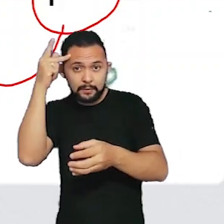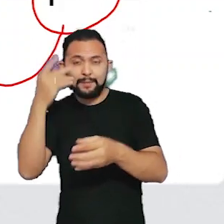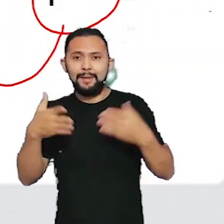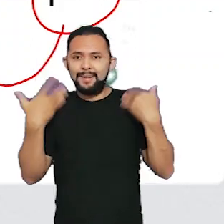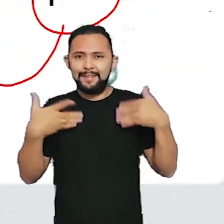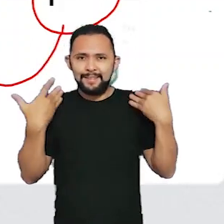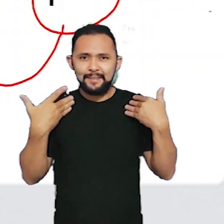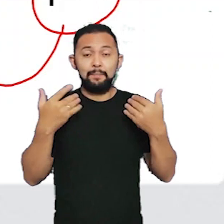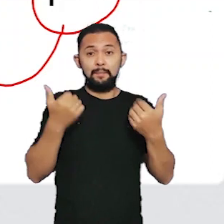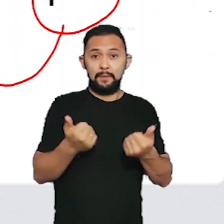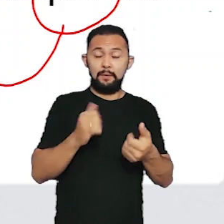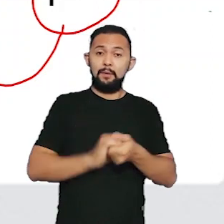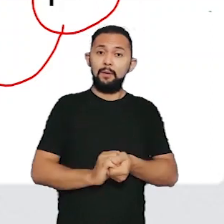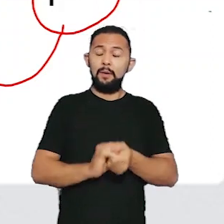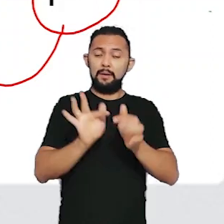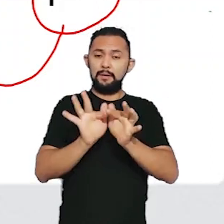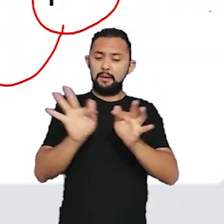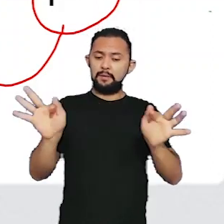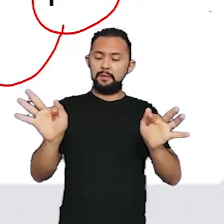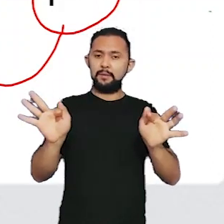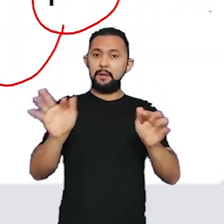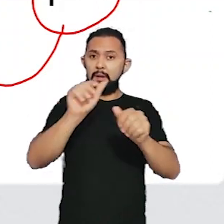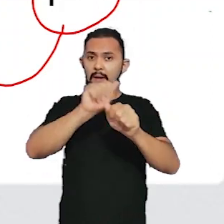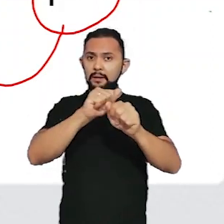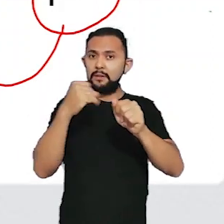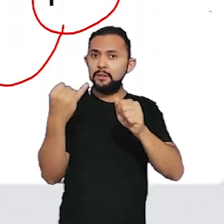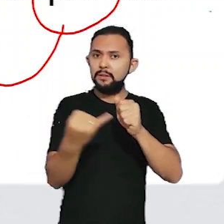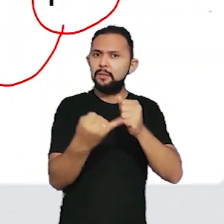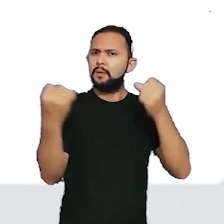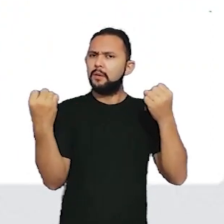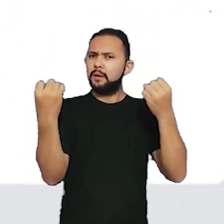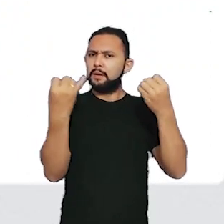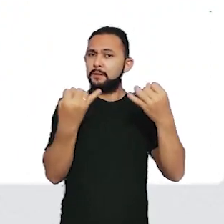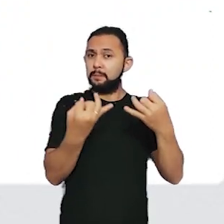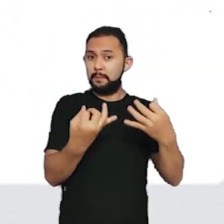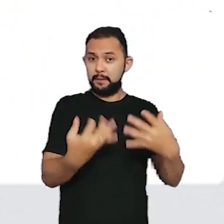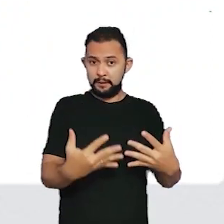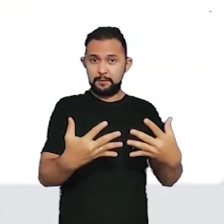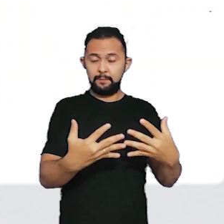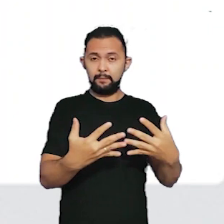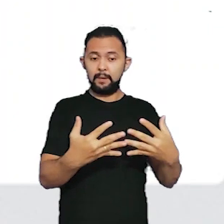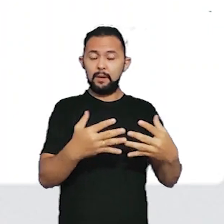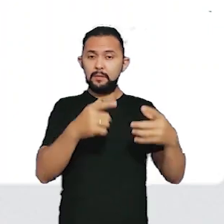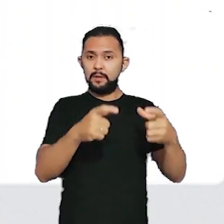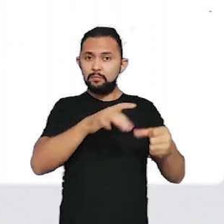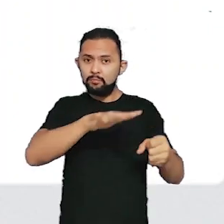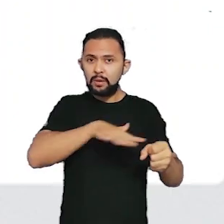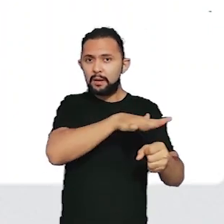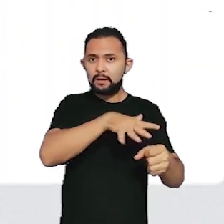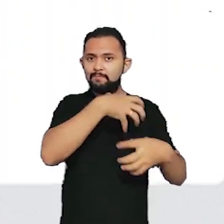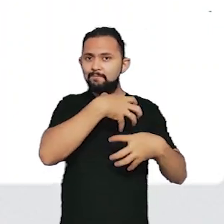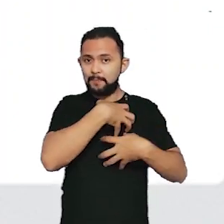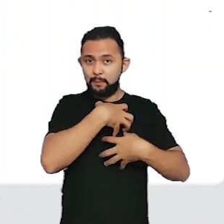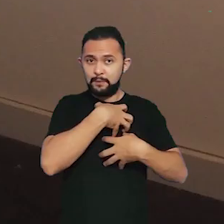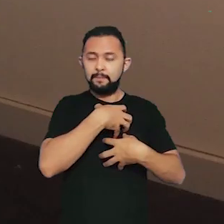tá bom? Então, as orações adjetivas, elas servem para explicar. Elas estão relacionadas ao campo semântico, ao